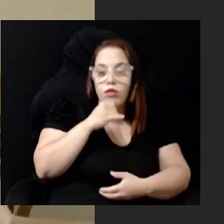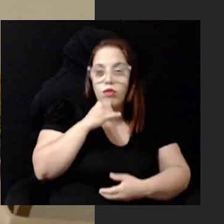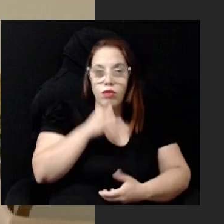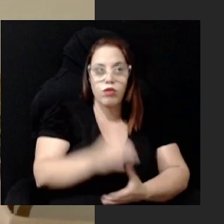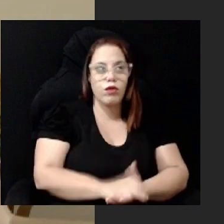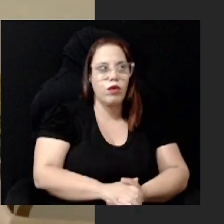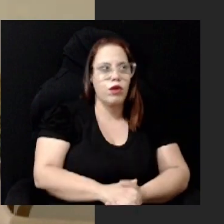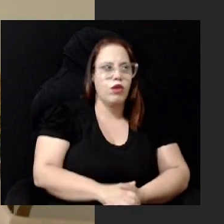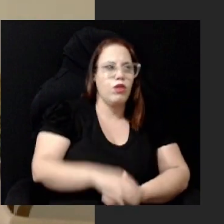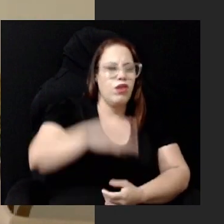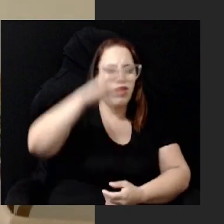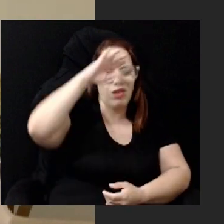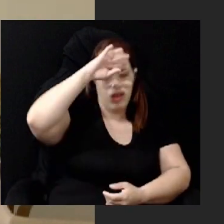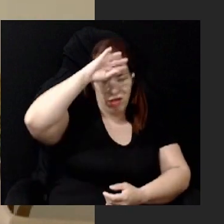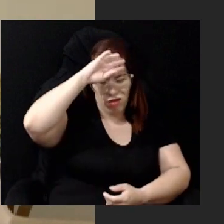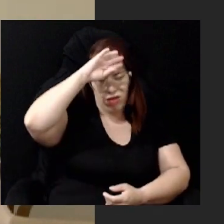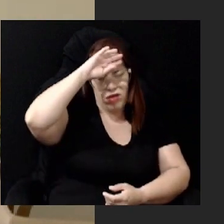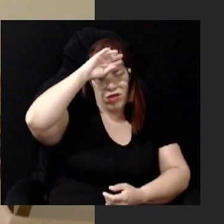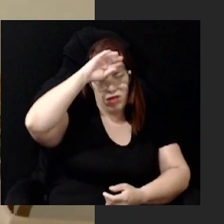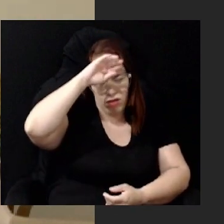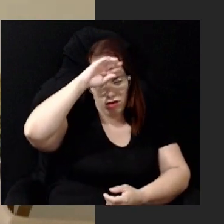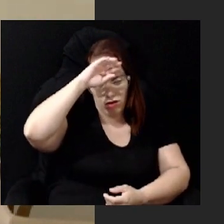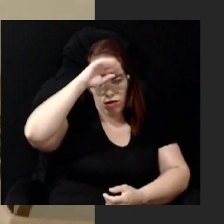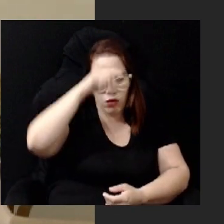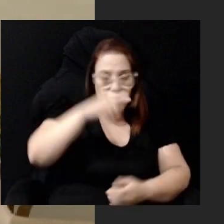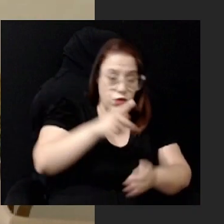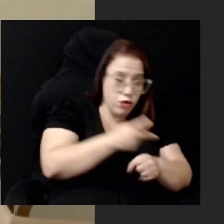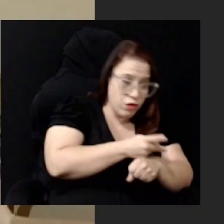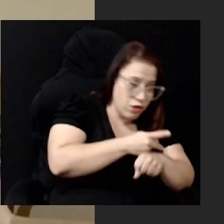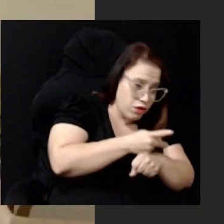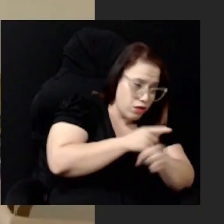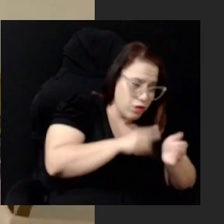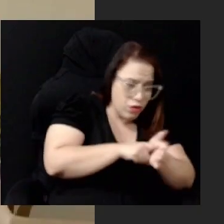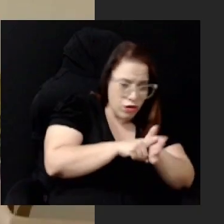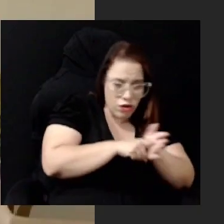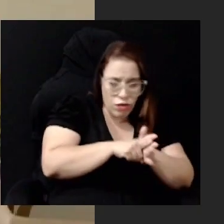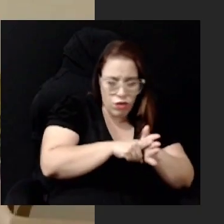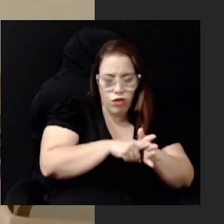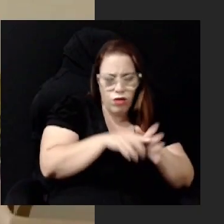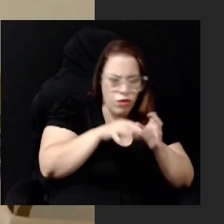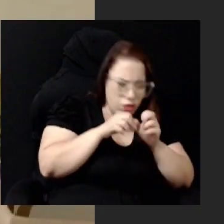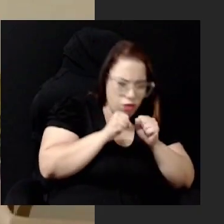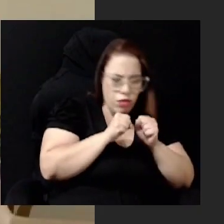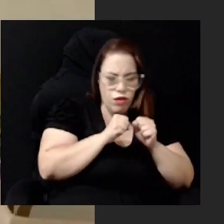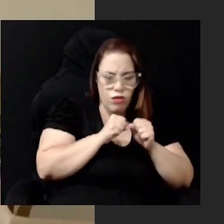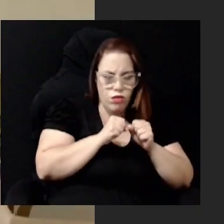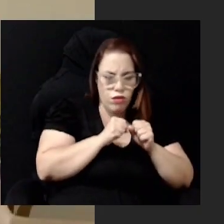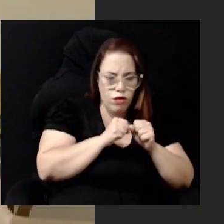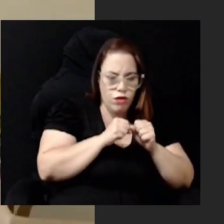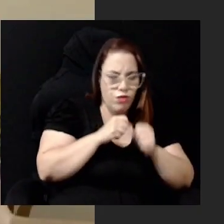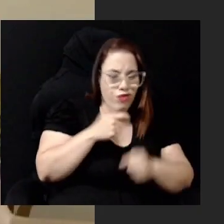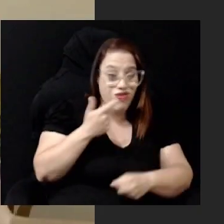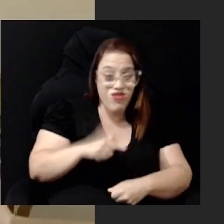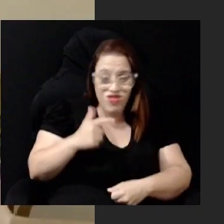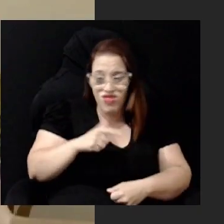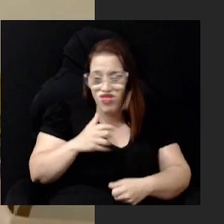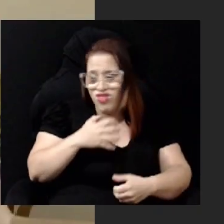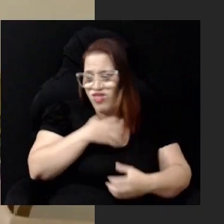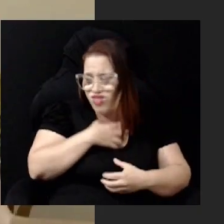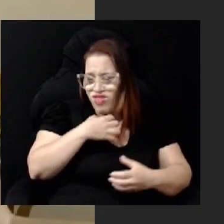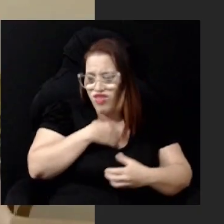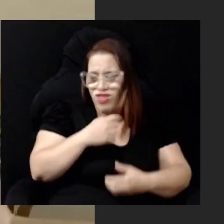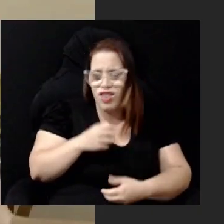a febre se mantém, então você já investigou algum possível foco infeccioso, a criança não tem outros sintomas, não está